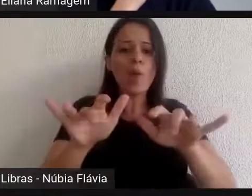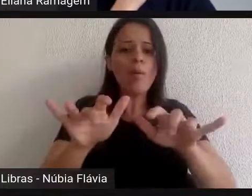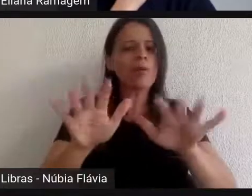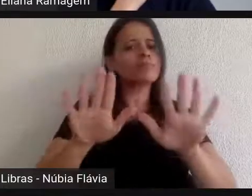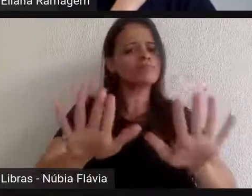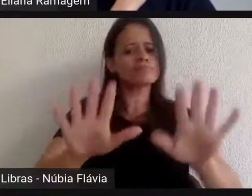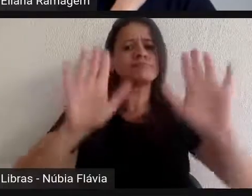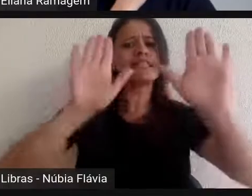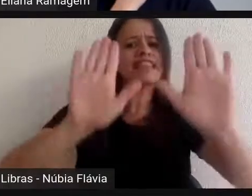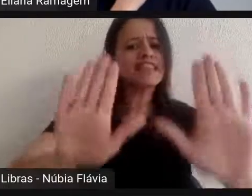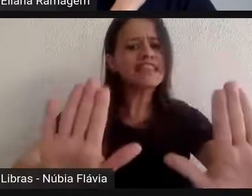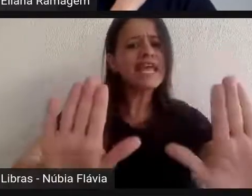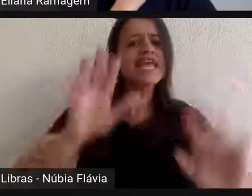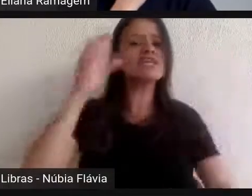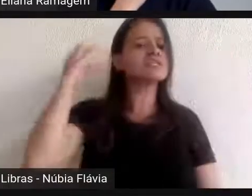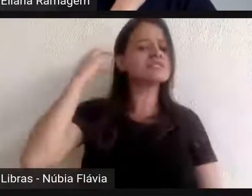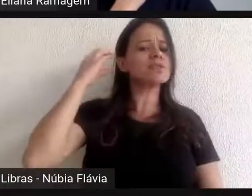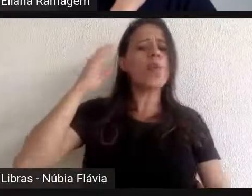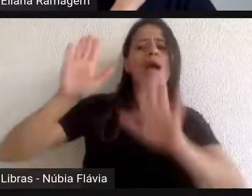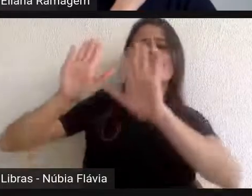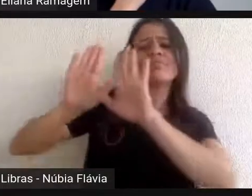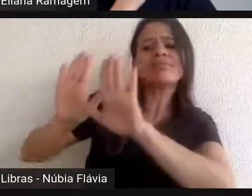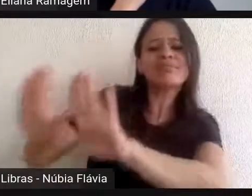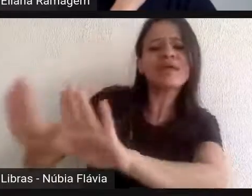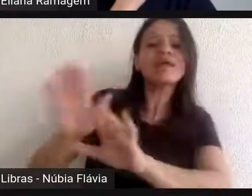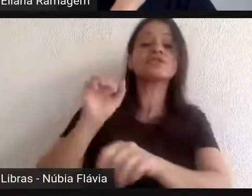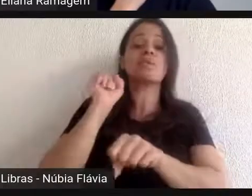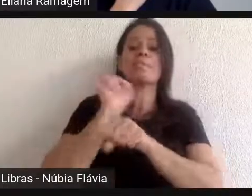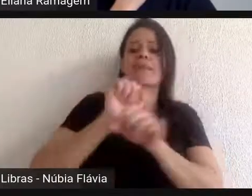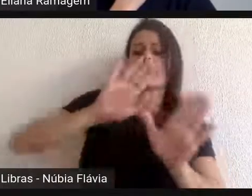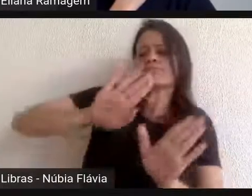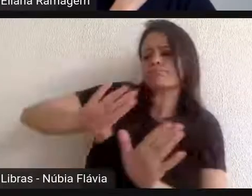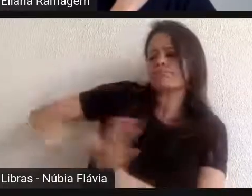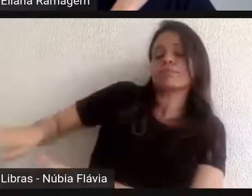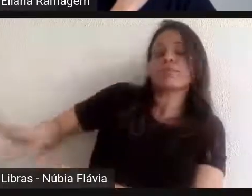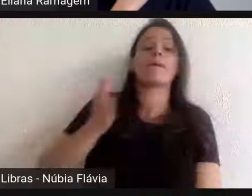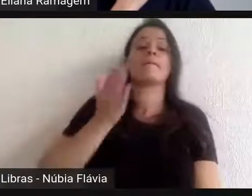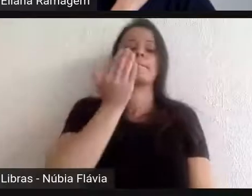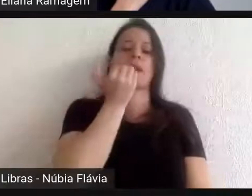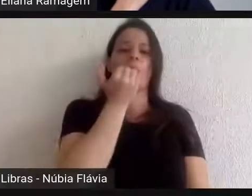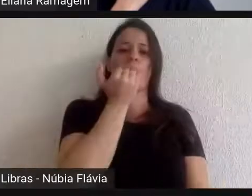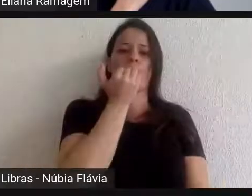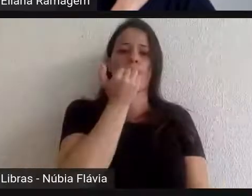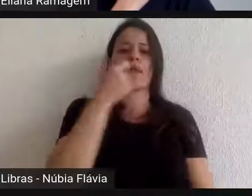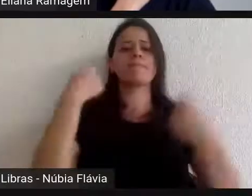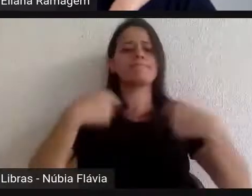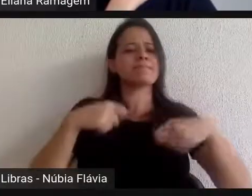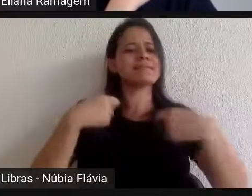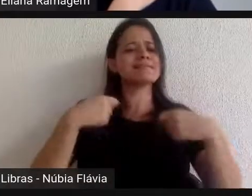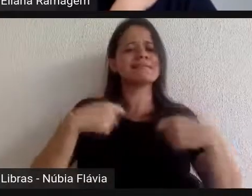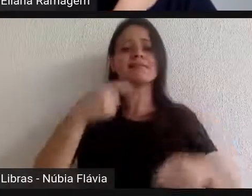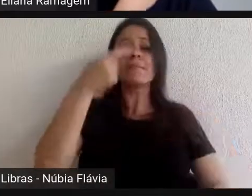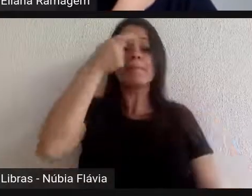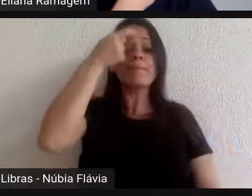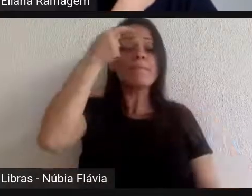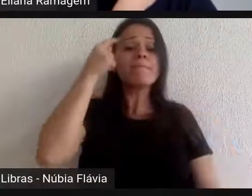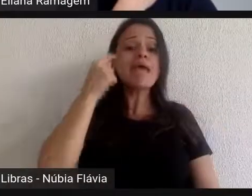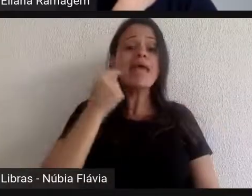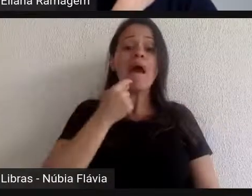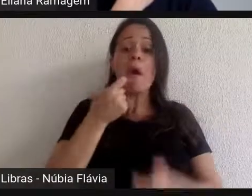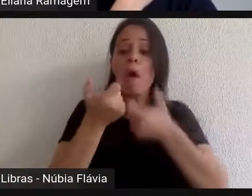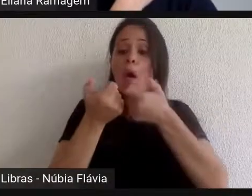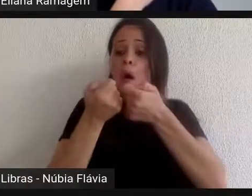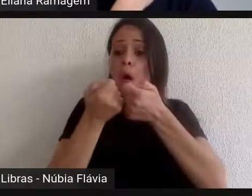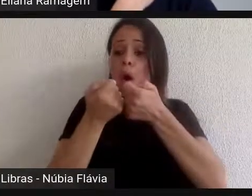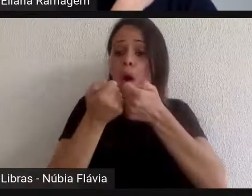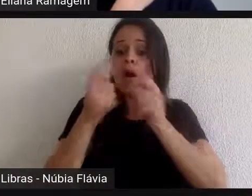eu vou deixar o celular de lado, né? Eu vou tentar ali por alguns minutos, né, uma meia hora, não responder as